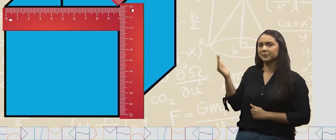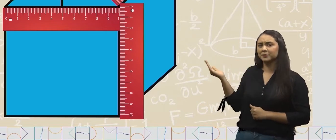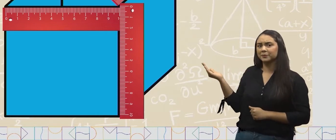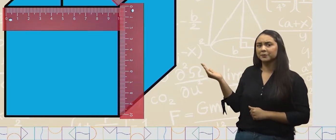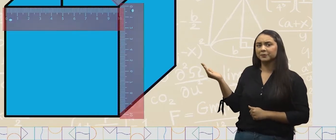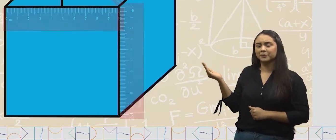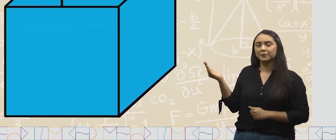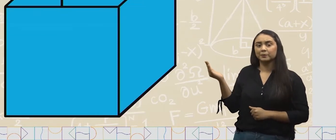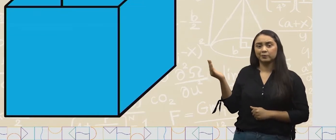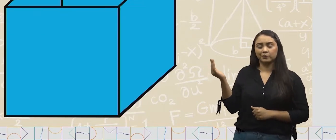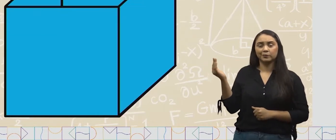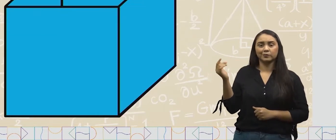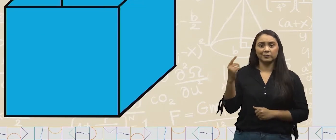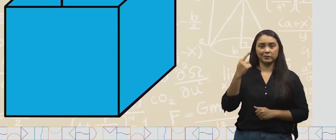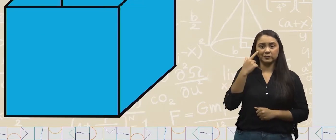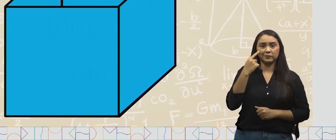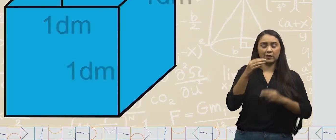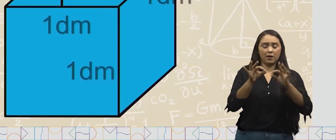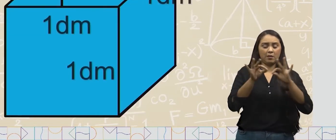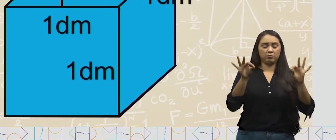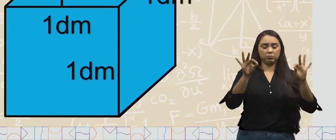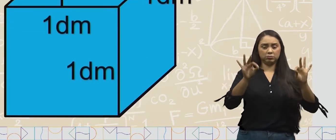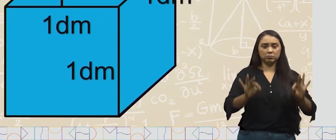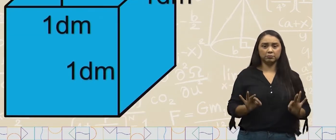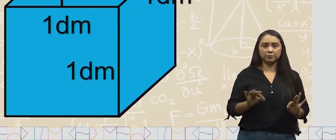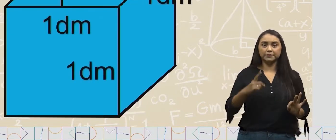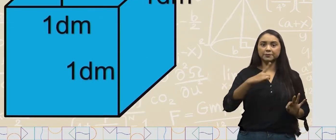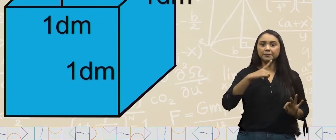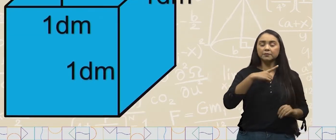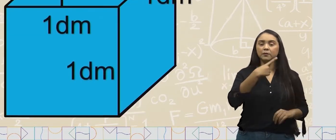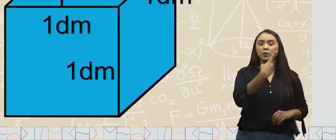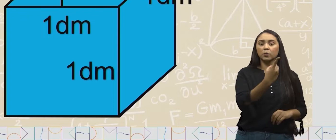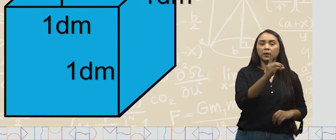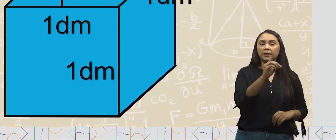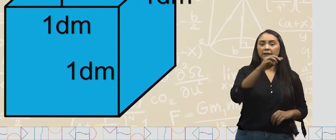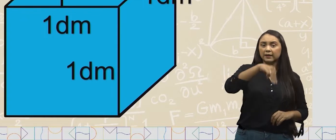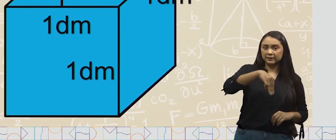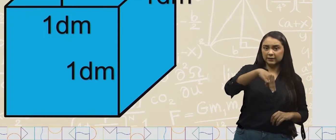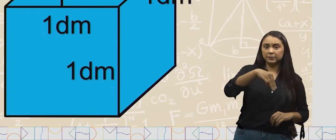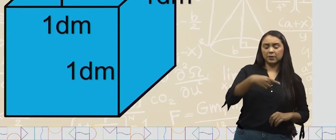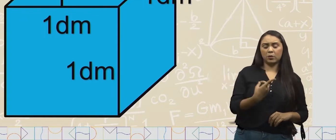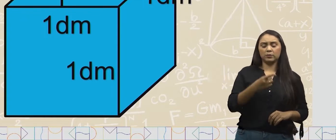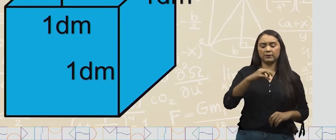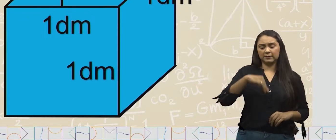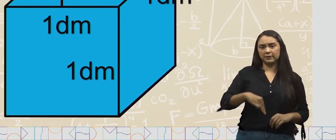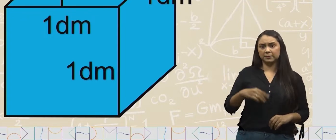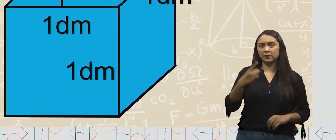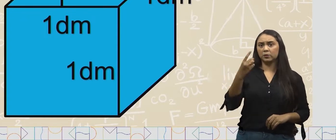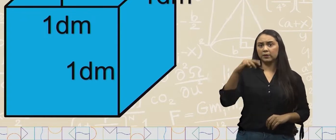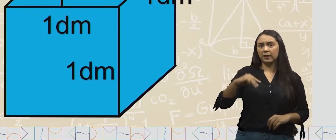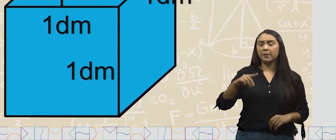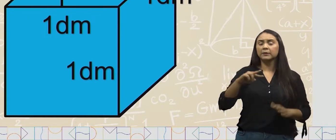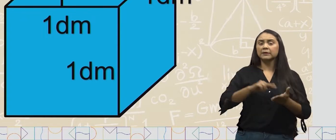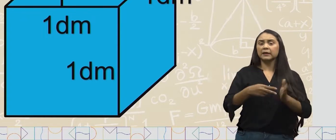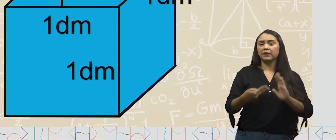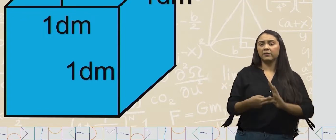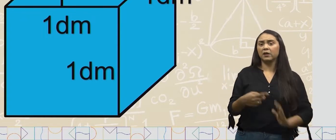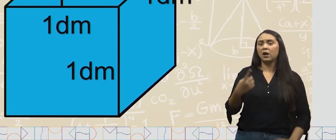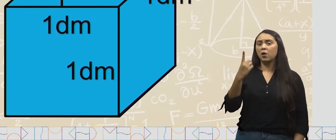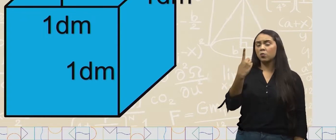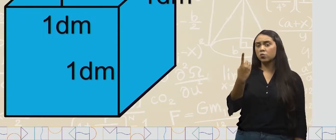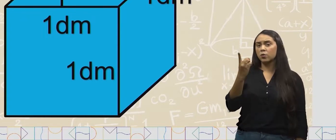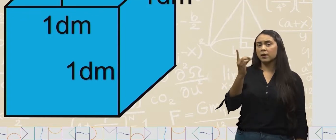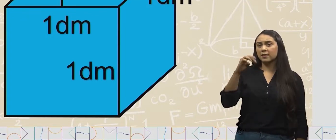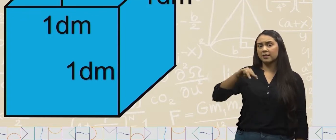1 decímetro cúbico. Preste bem atenção, 1 decímetro cúbico de volume.